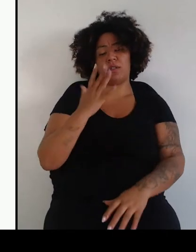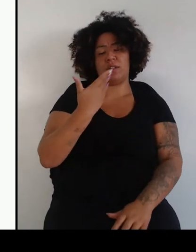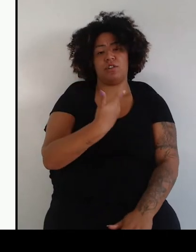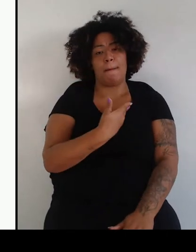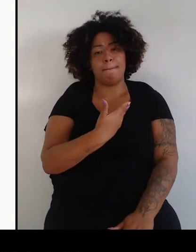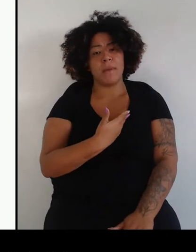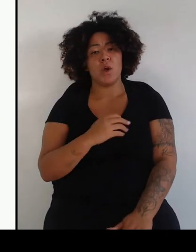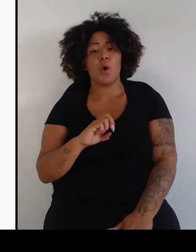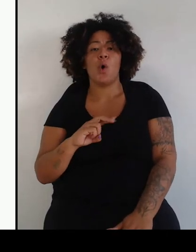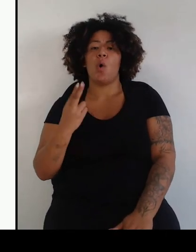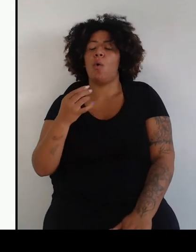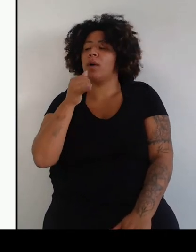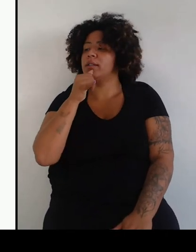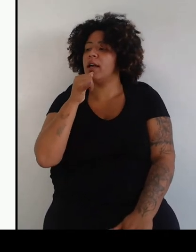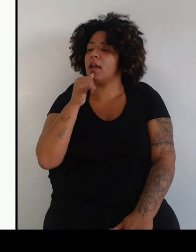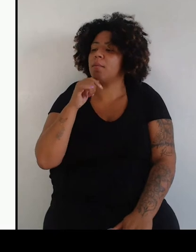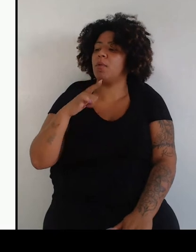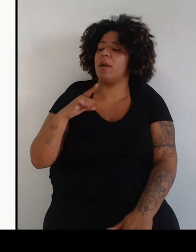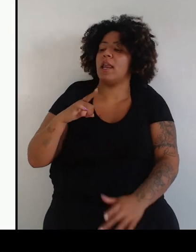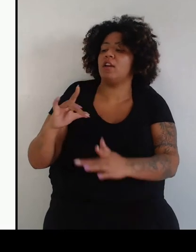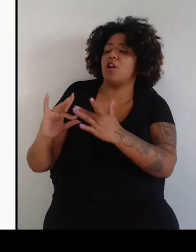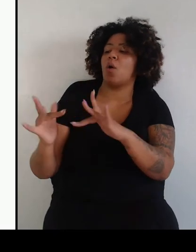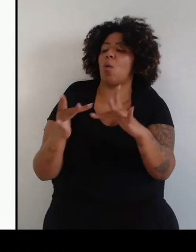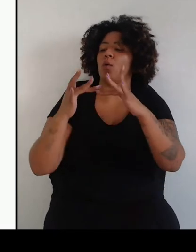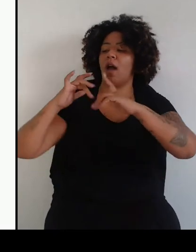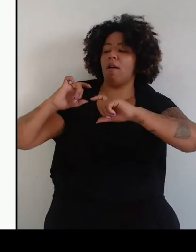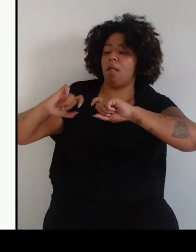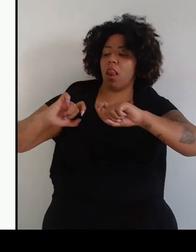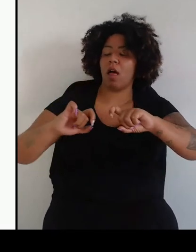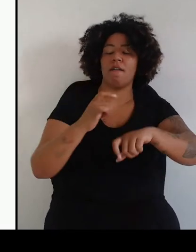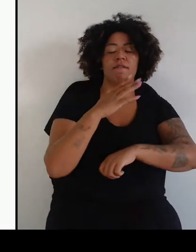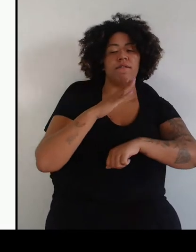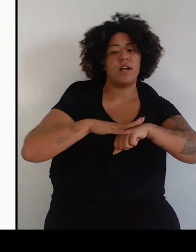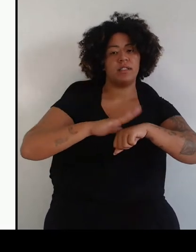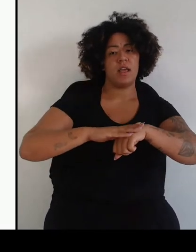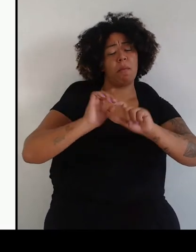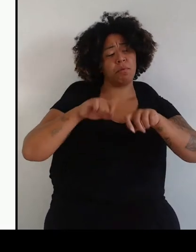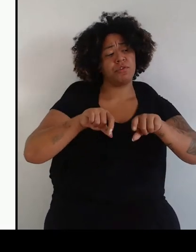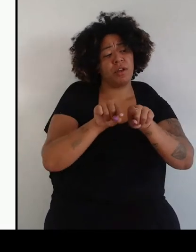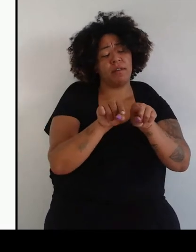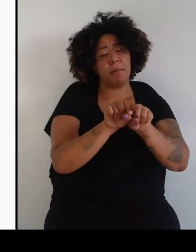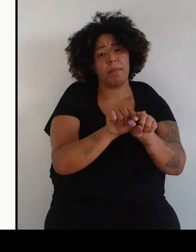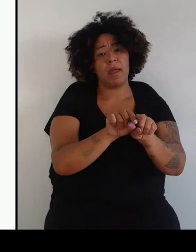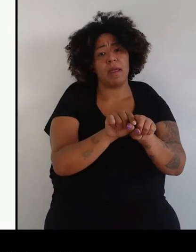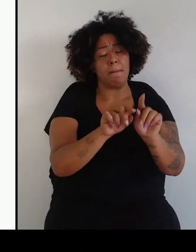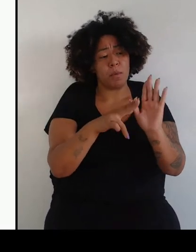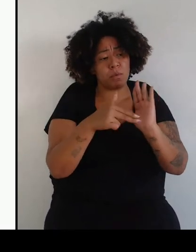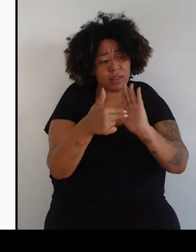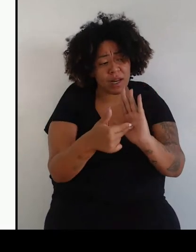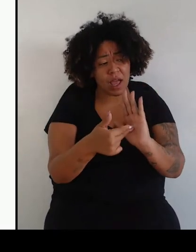conhecer a pessoa fazer com que ele podia representar aspectos que é o mais